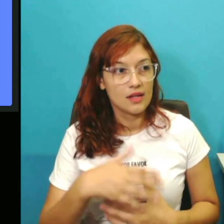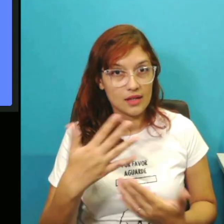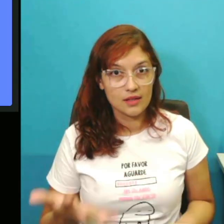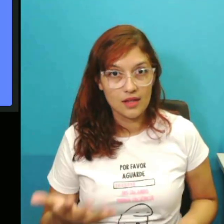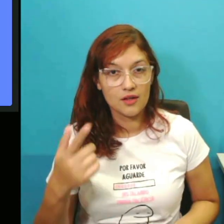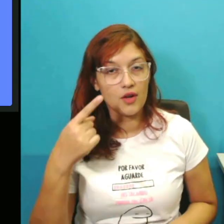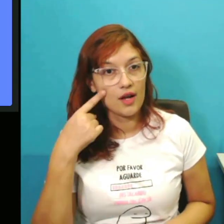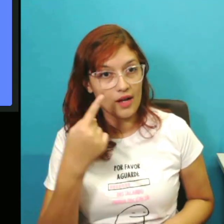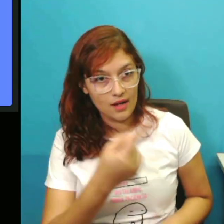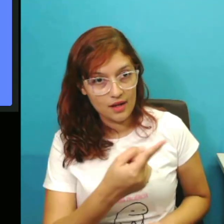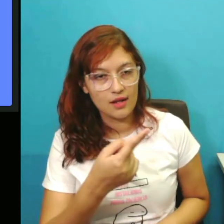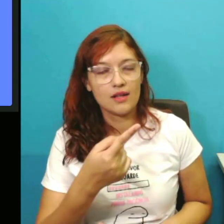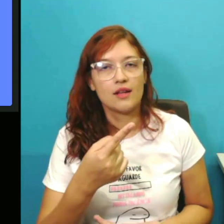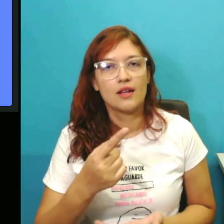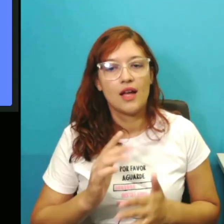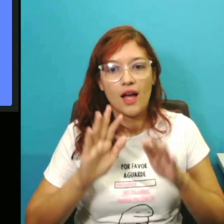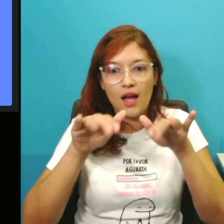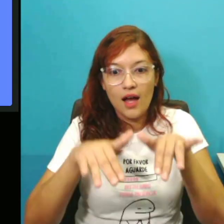aula.